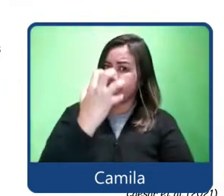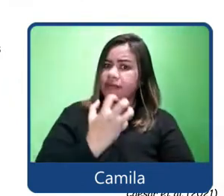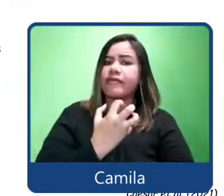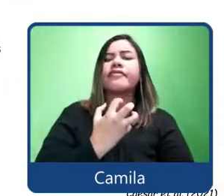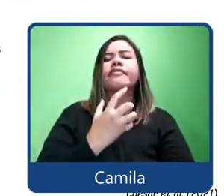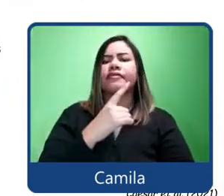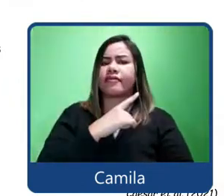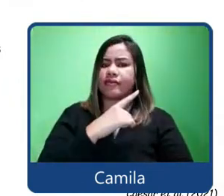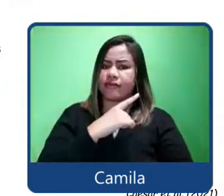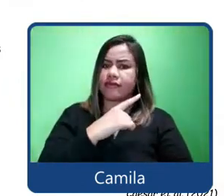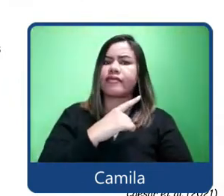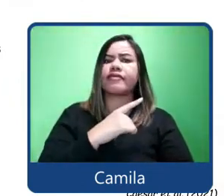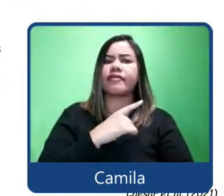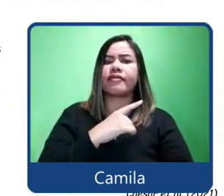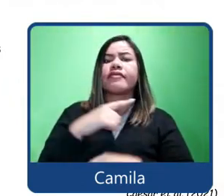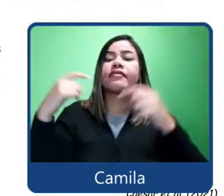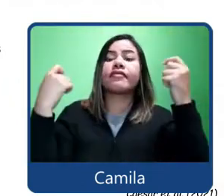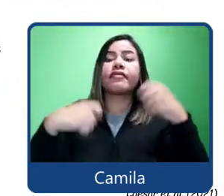ser